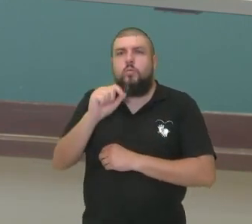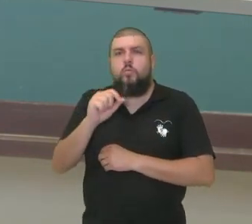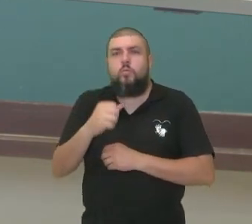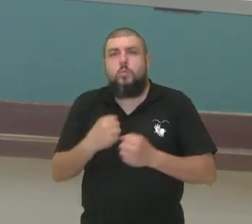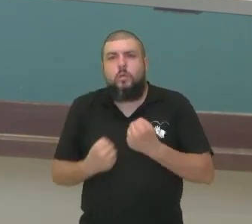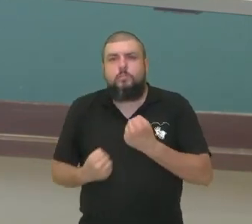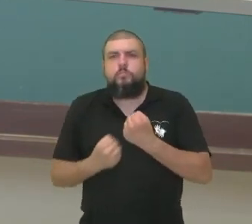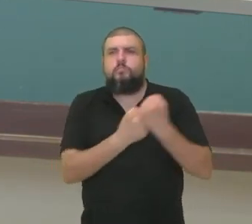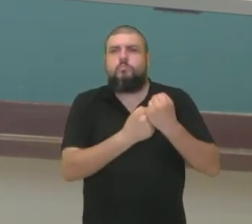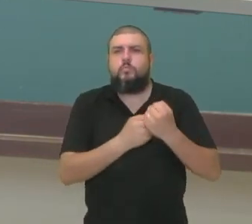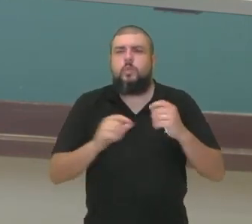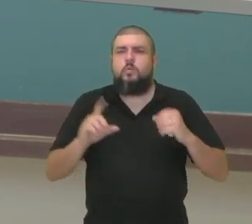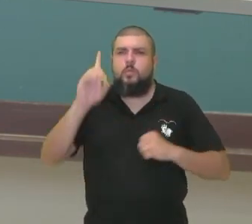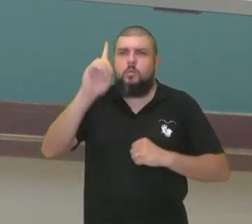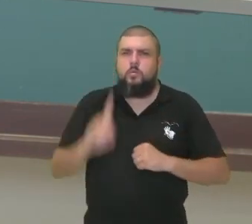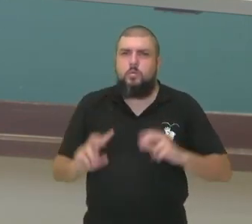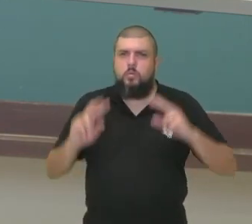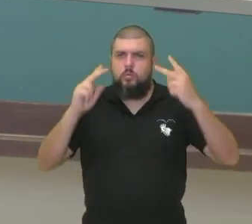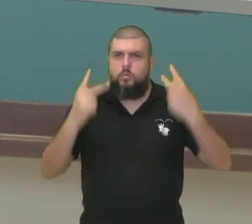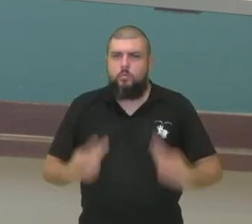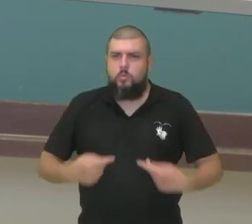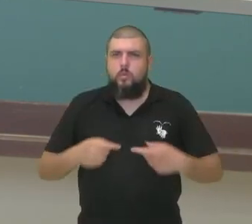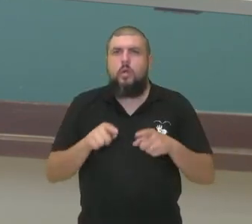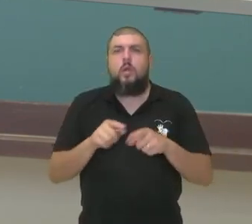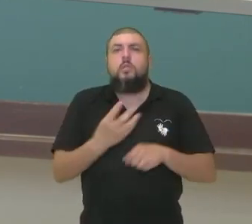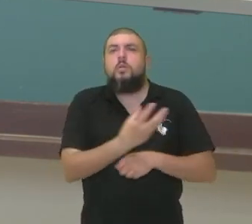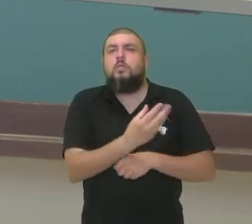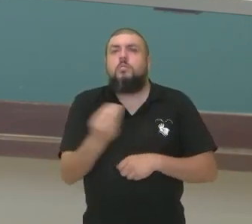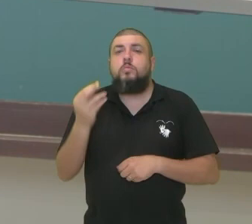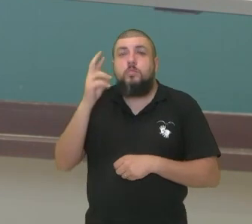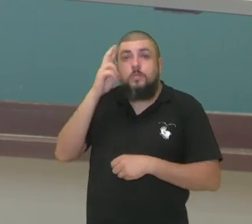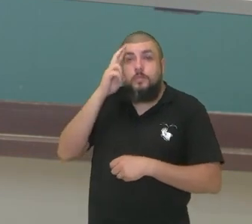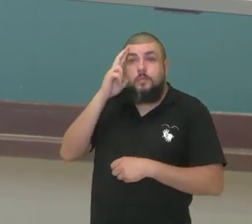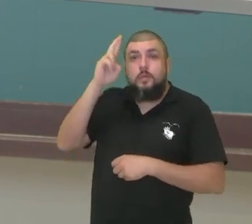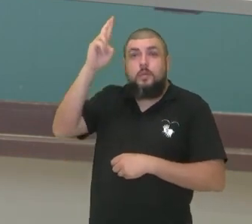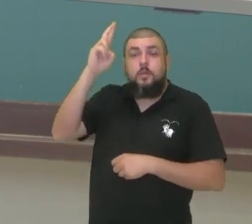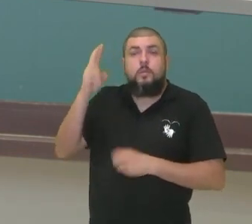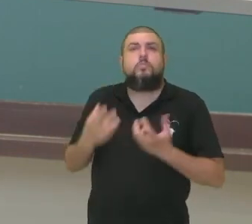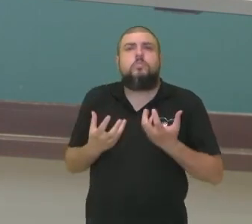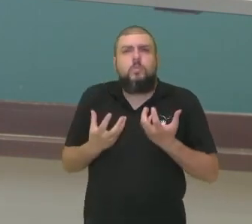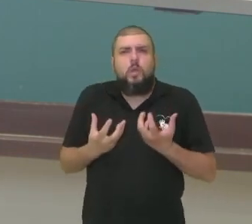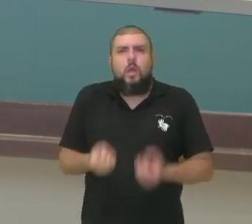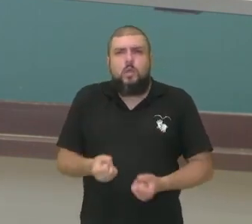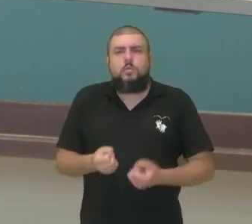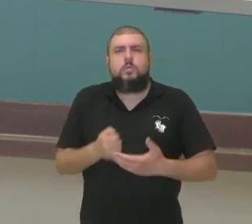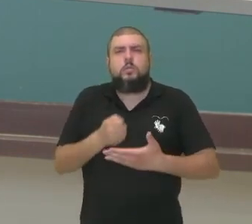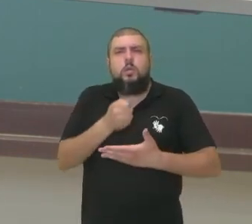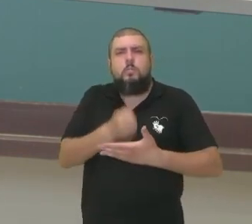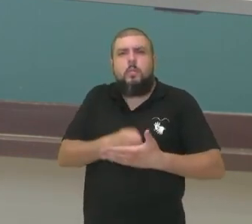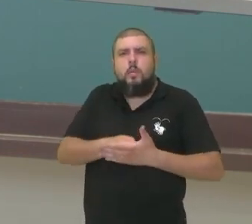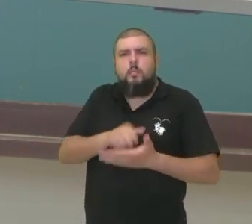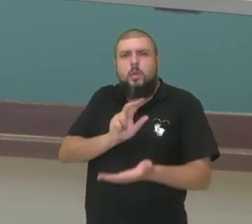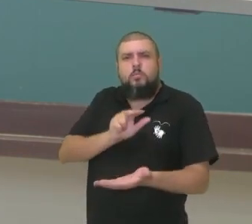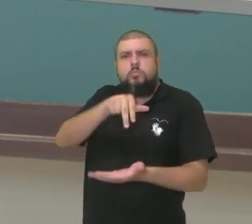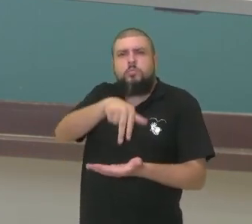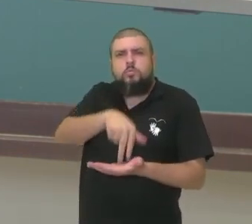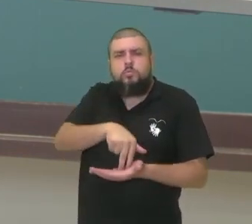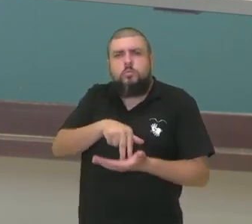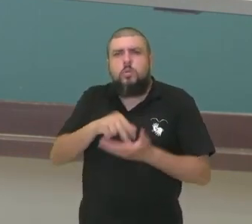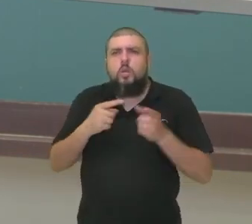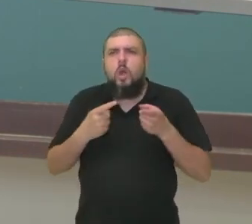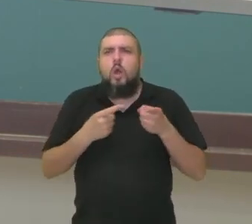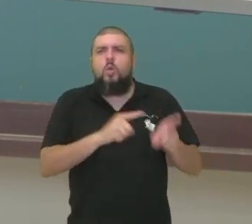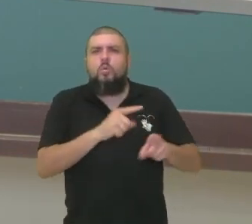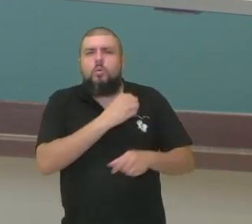humanos, da liberdade religiosa e que muitos líderes religiosos estão engajados no combate à luta contra a intolerância e a